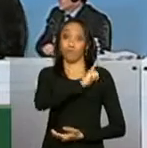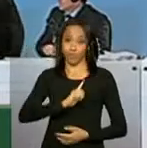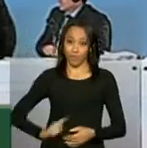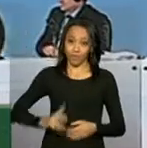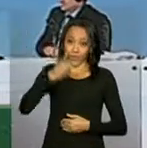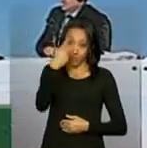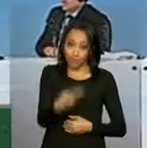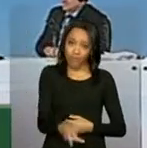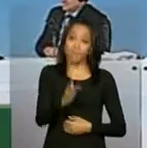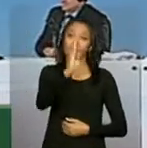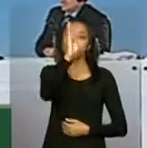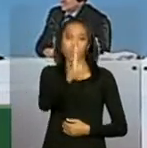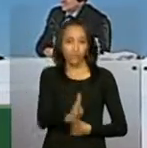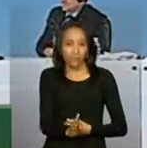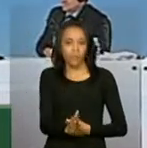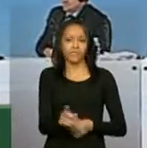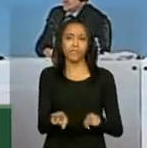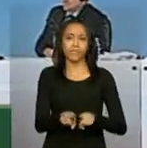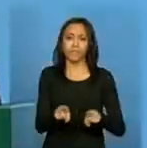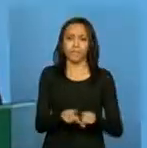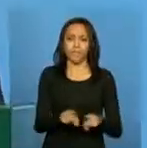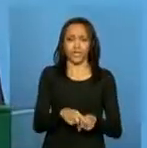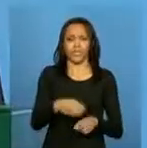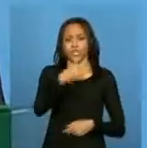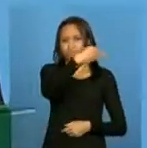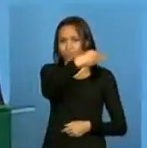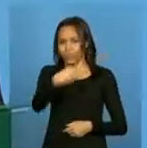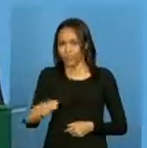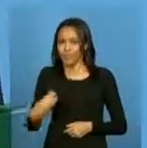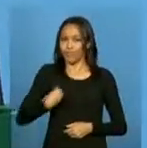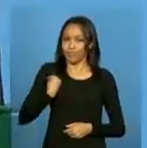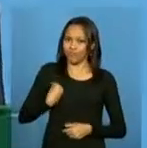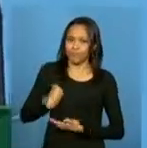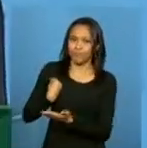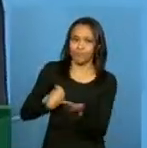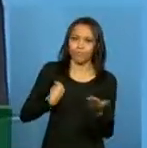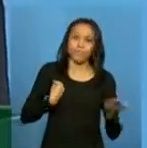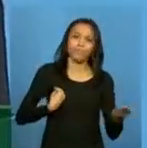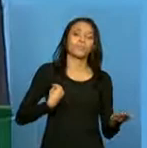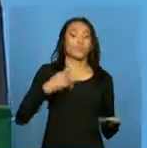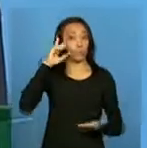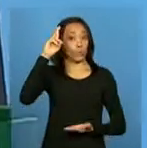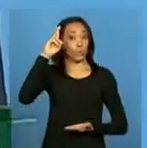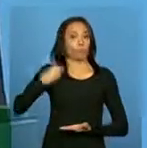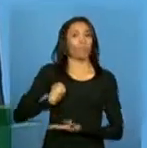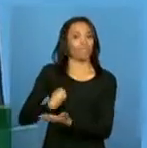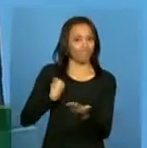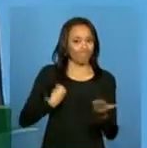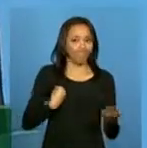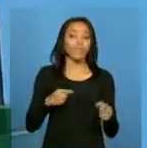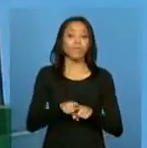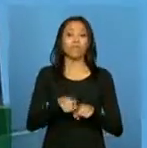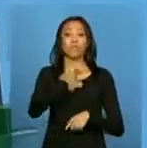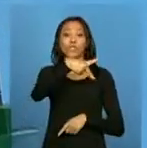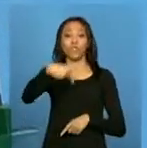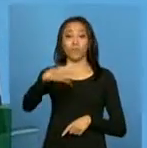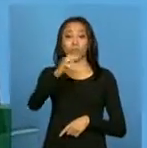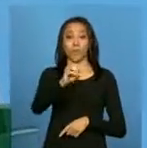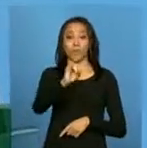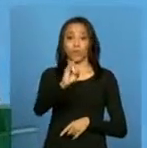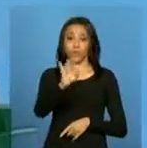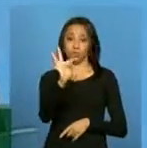Brasil, senhores ministros, autoridades aqui presentes, o diretor da OIT. Para nós